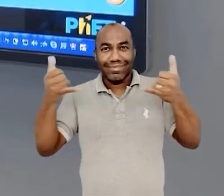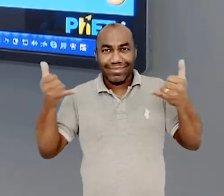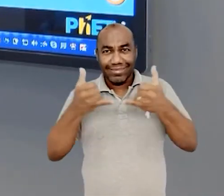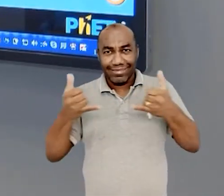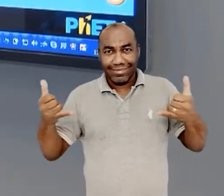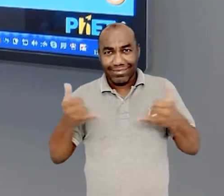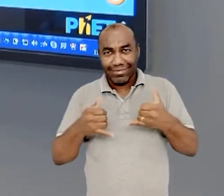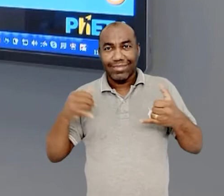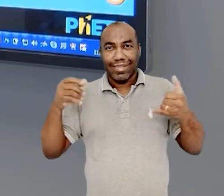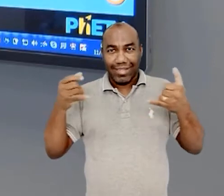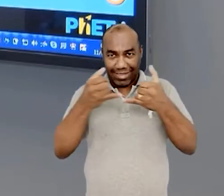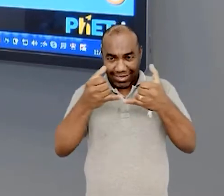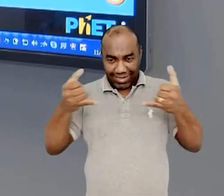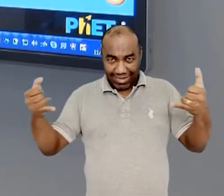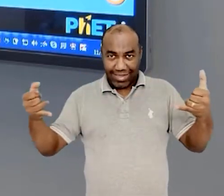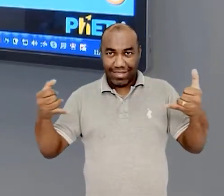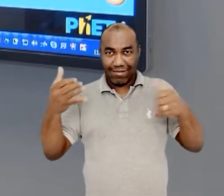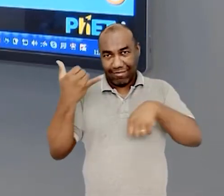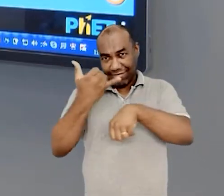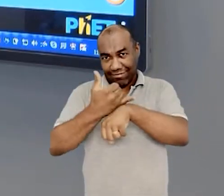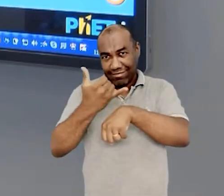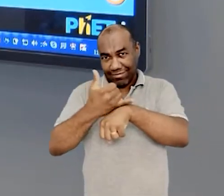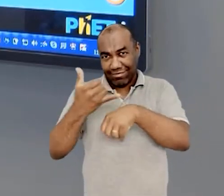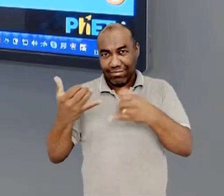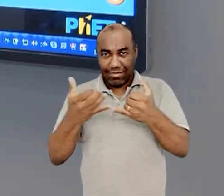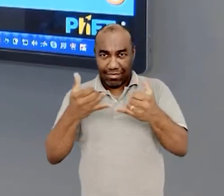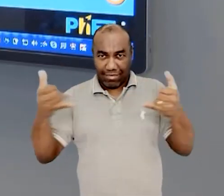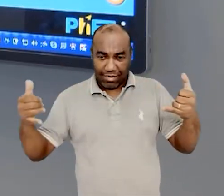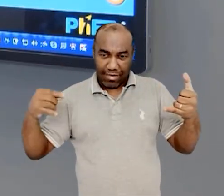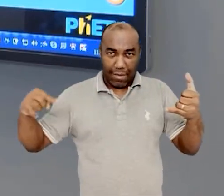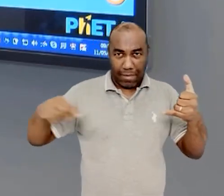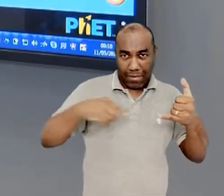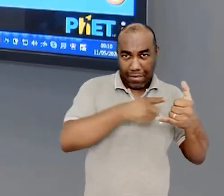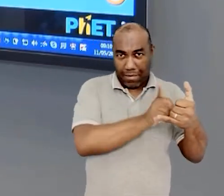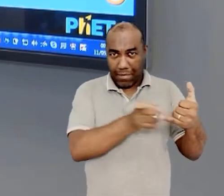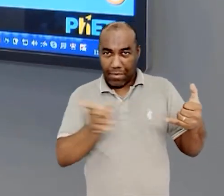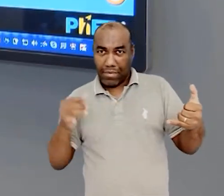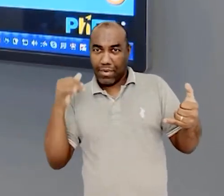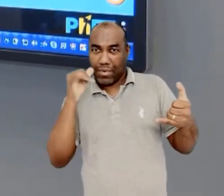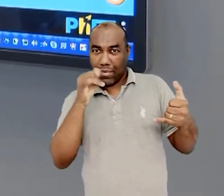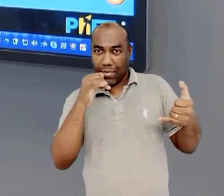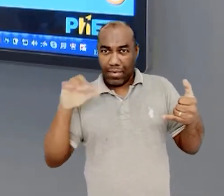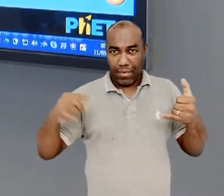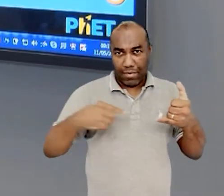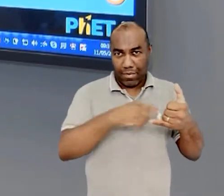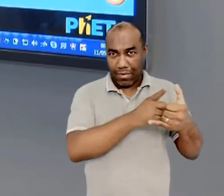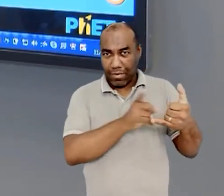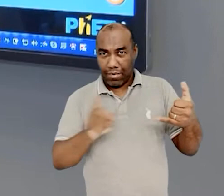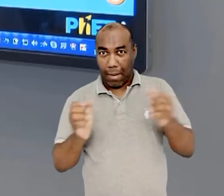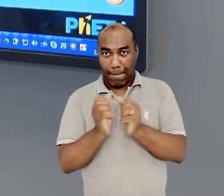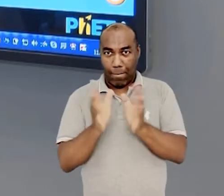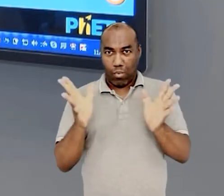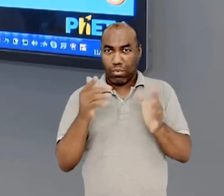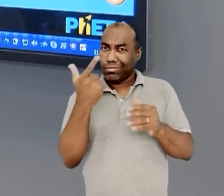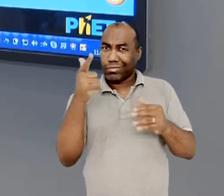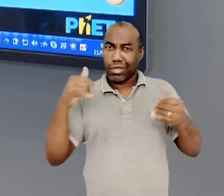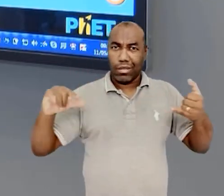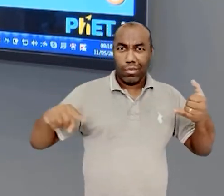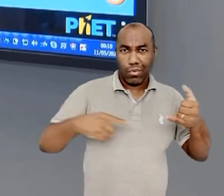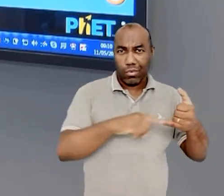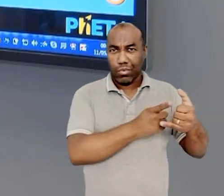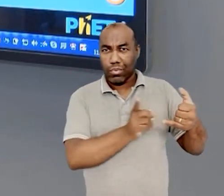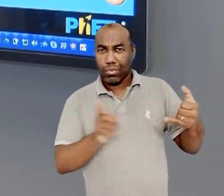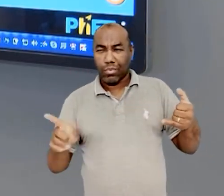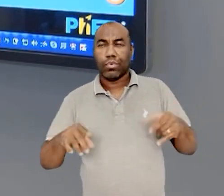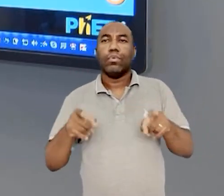de metal são, por exemplo, o ouro, a prata, mas o que se destaca aí é o